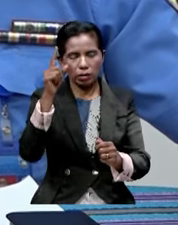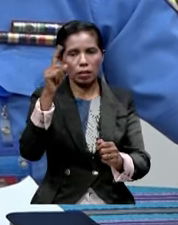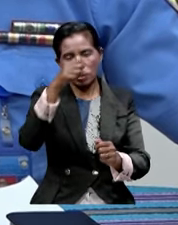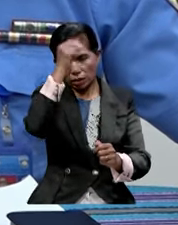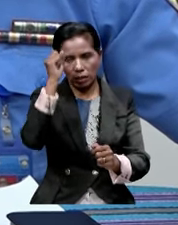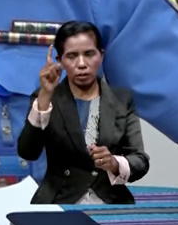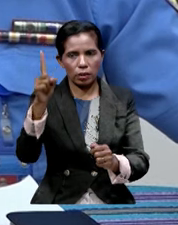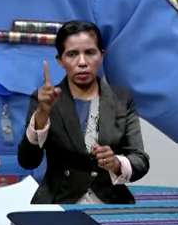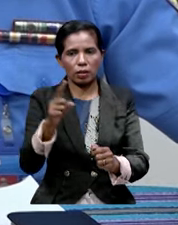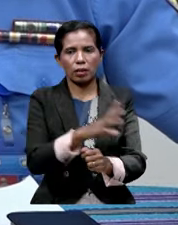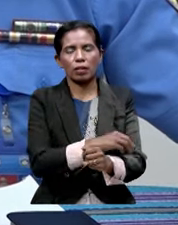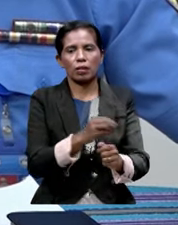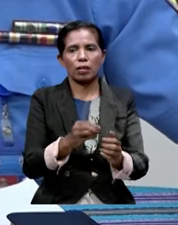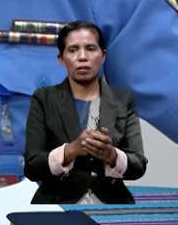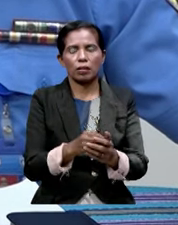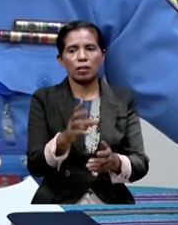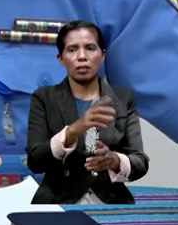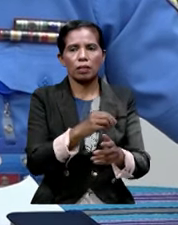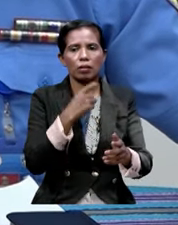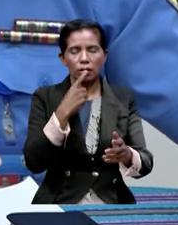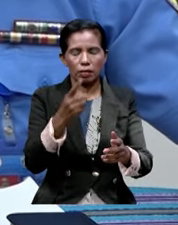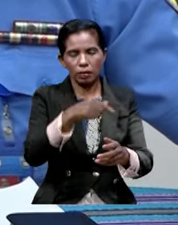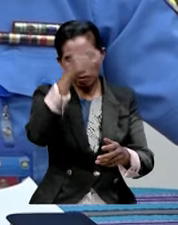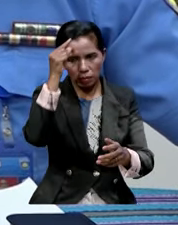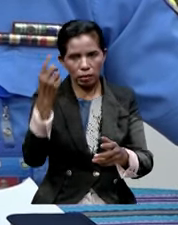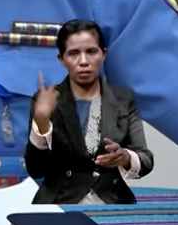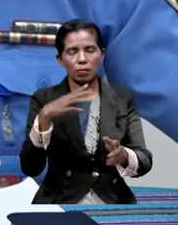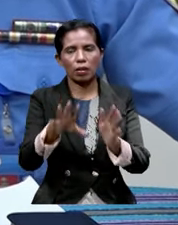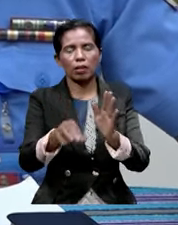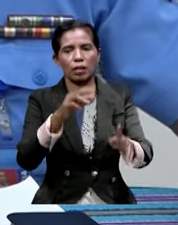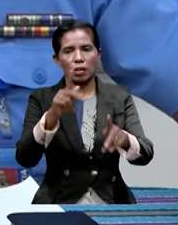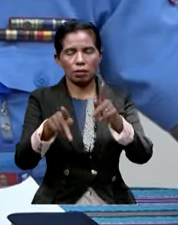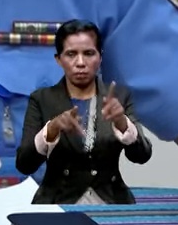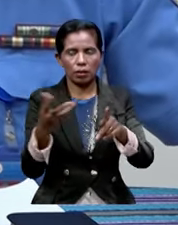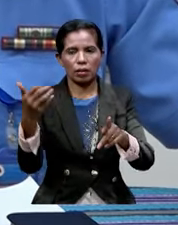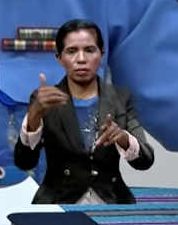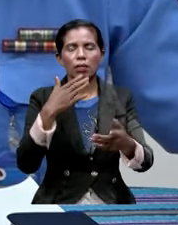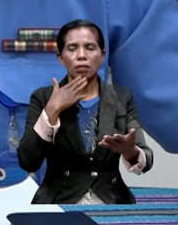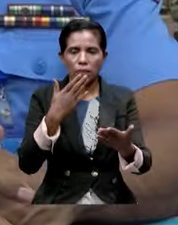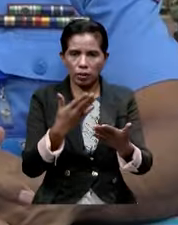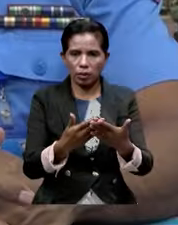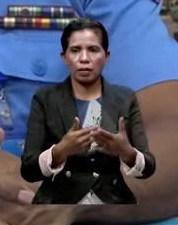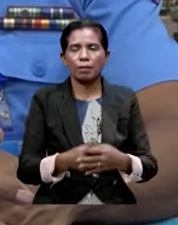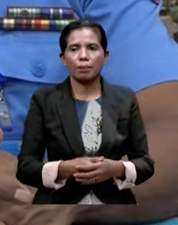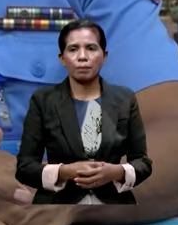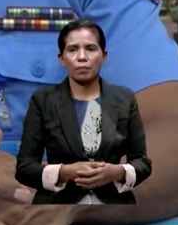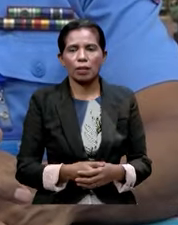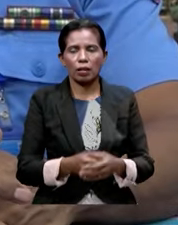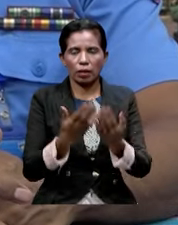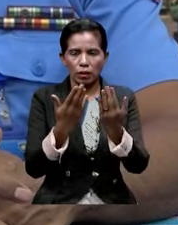sira graduado no sin universidade. Ita bela hetan candidato sira na bedia ho kualidade. Toran de